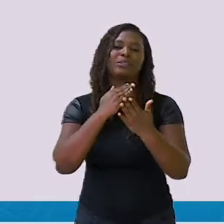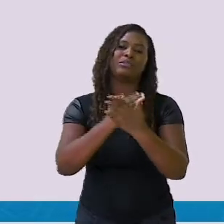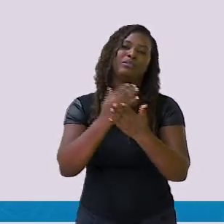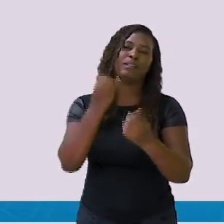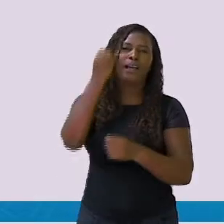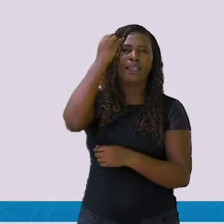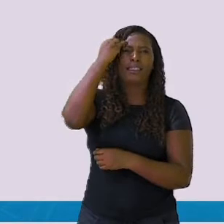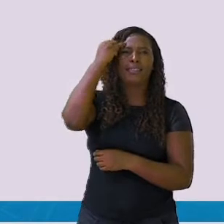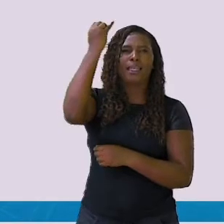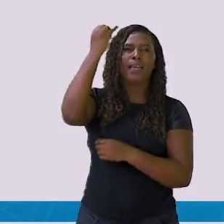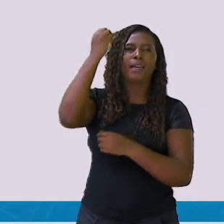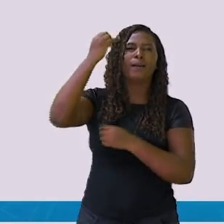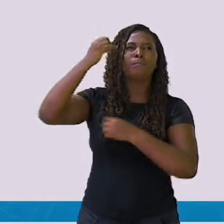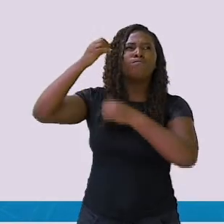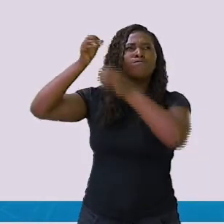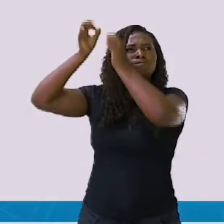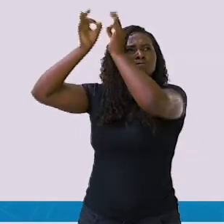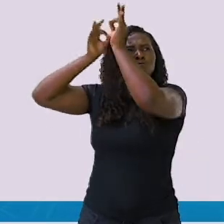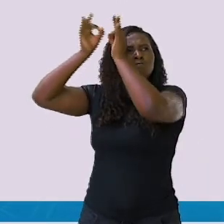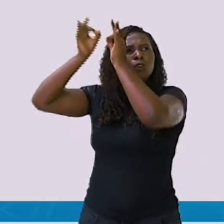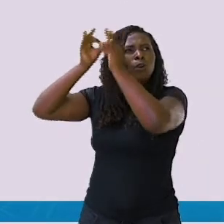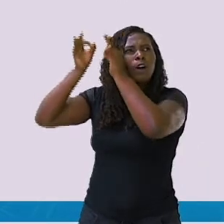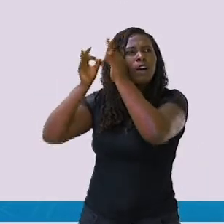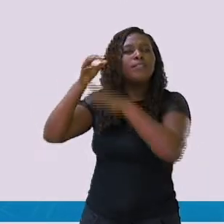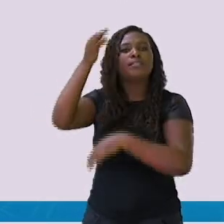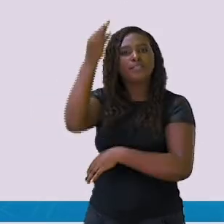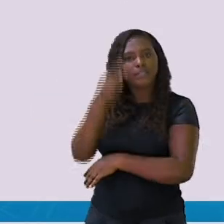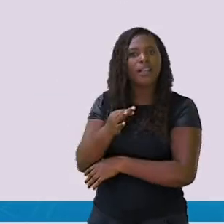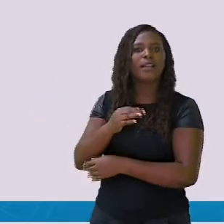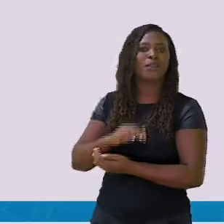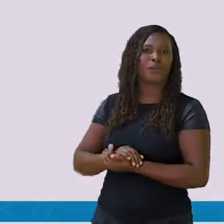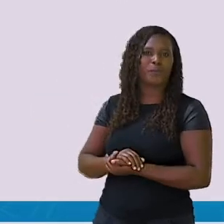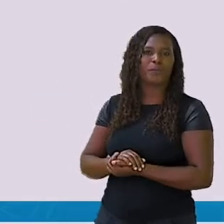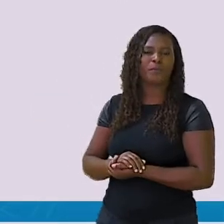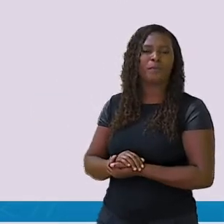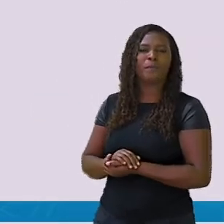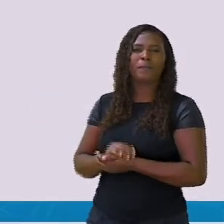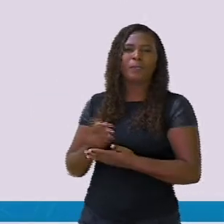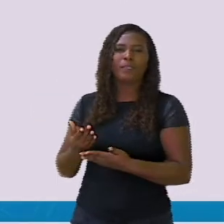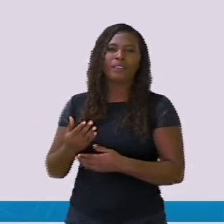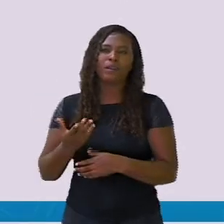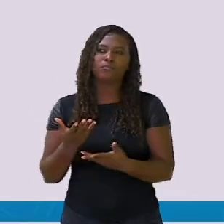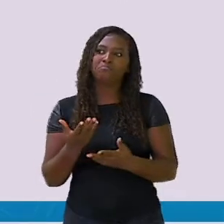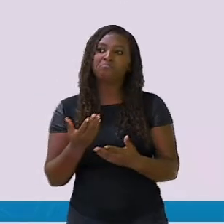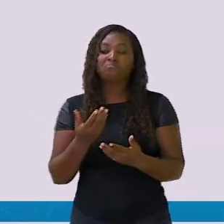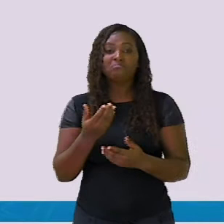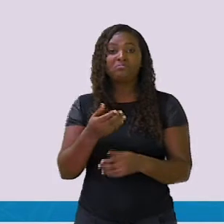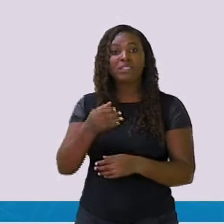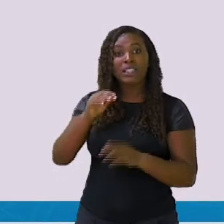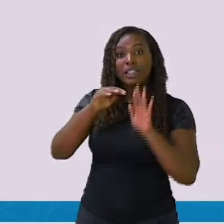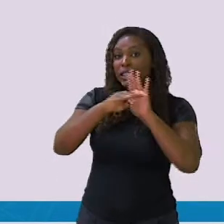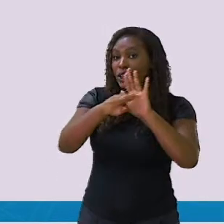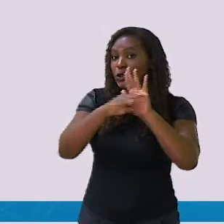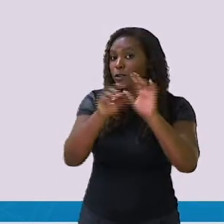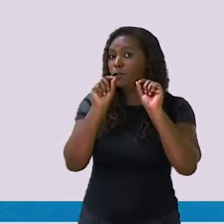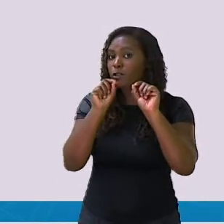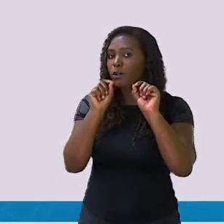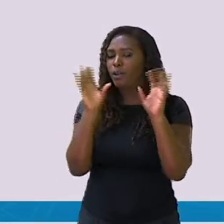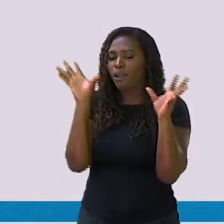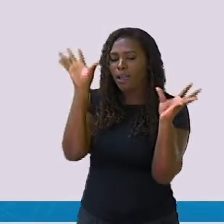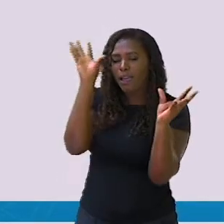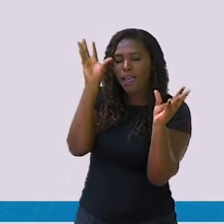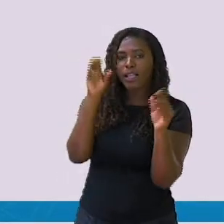das informações, na compreensão, na síntese. Então, eu não tenho um monte de